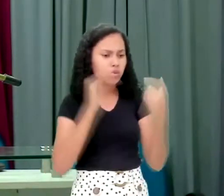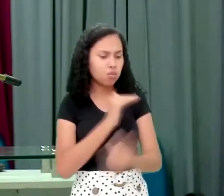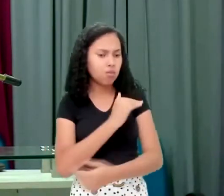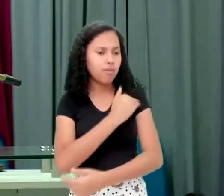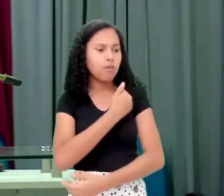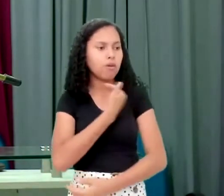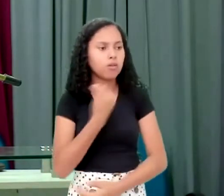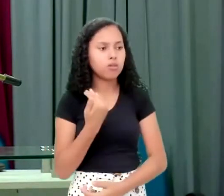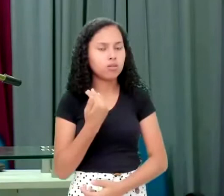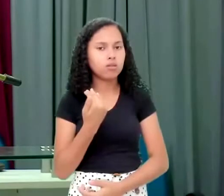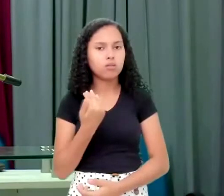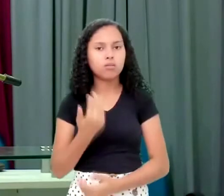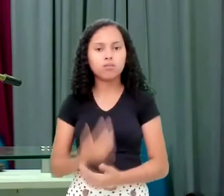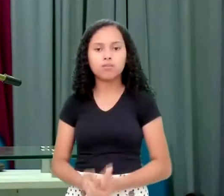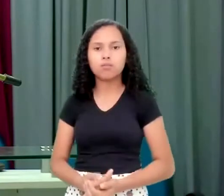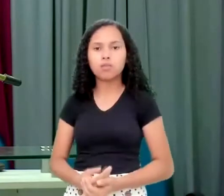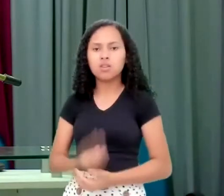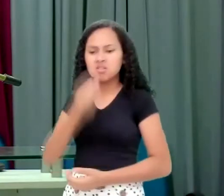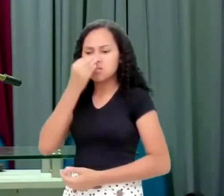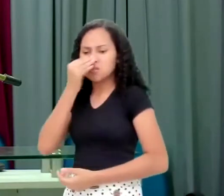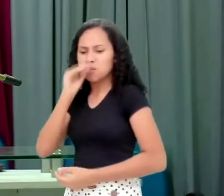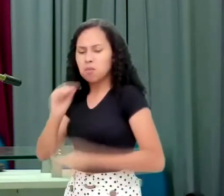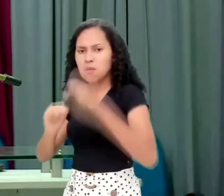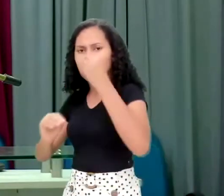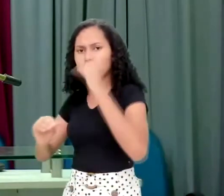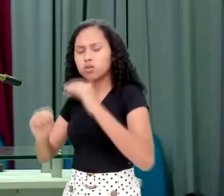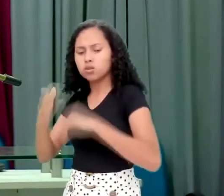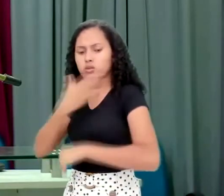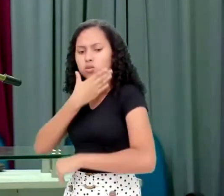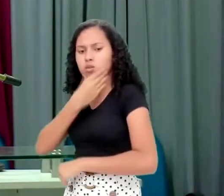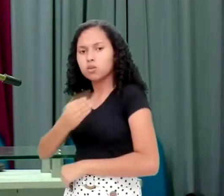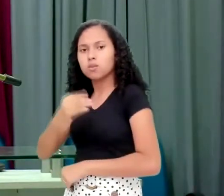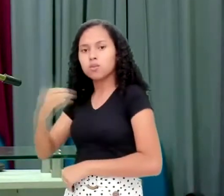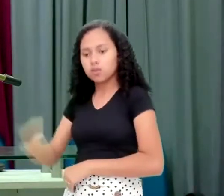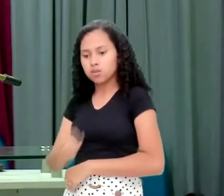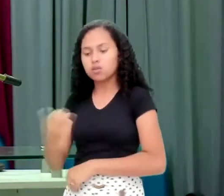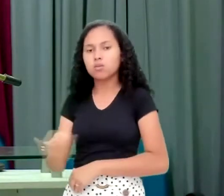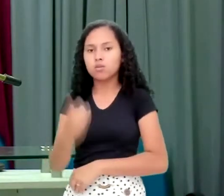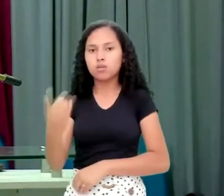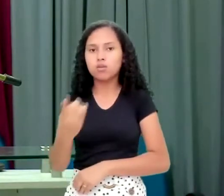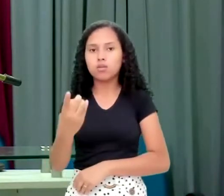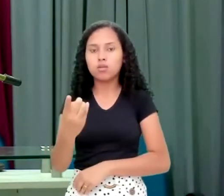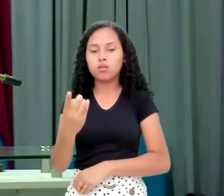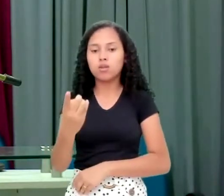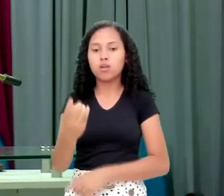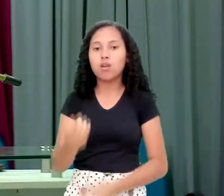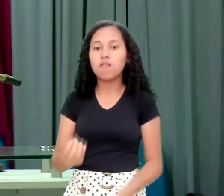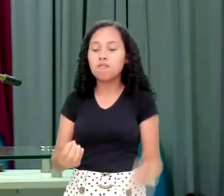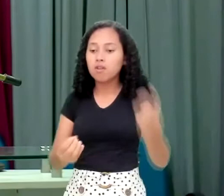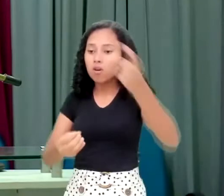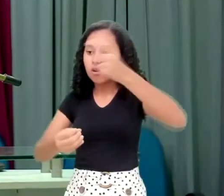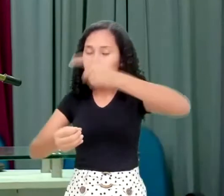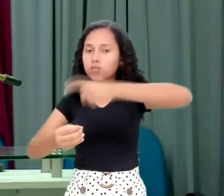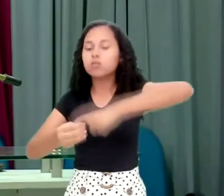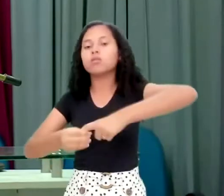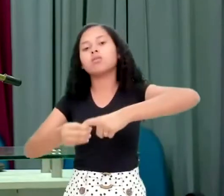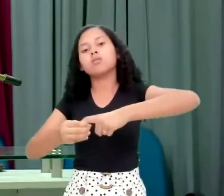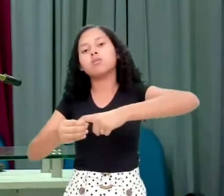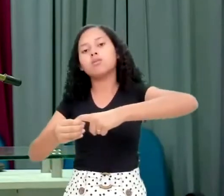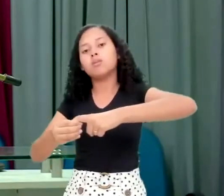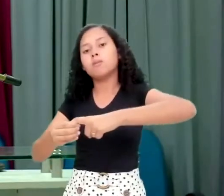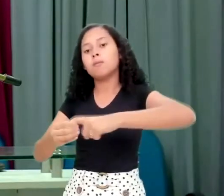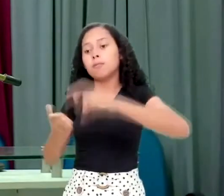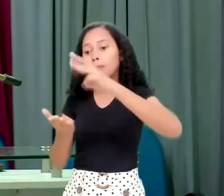Davi completamente. Os jovens de Davi regressam até o alojamento, o acampamento onde eles estavam, e traz